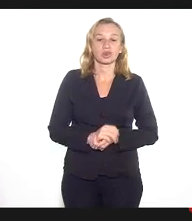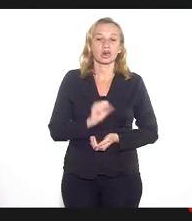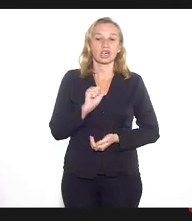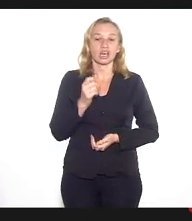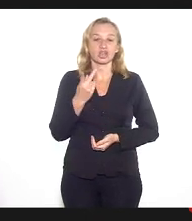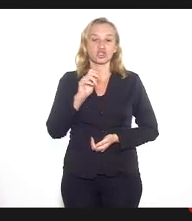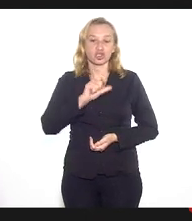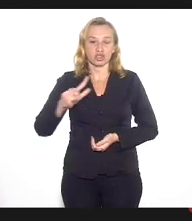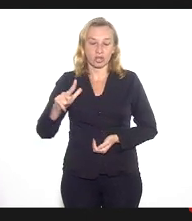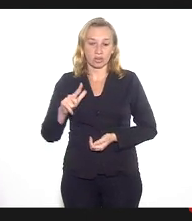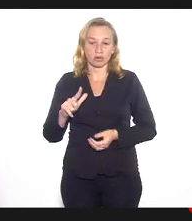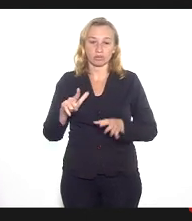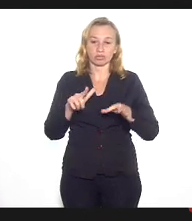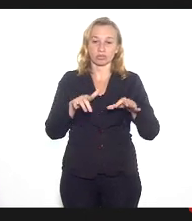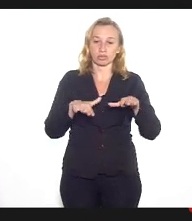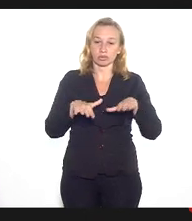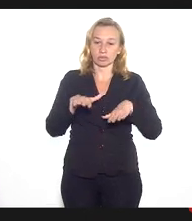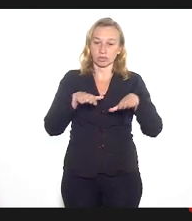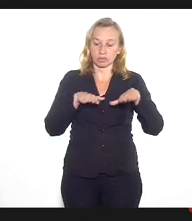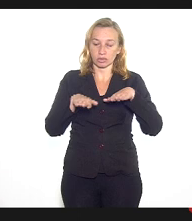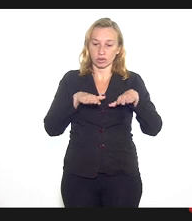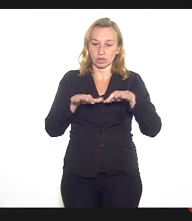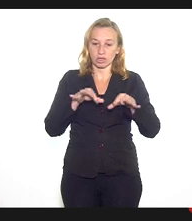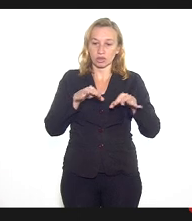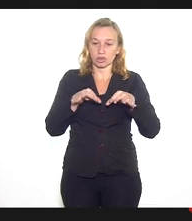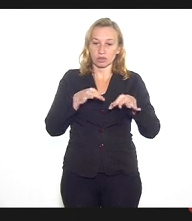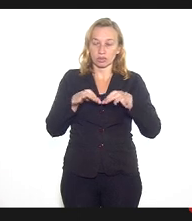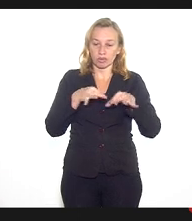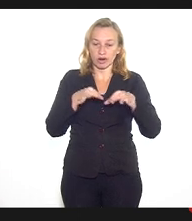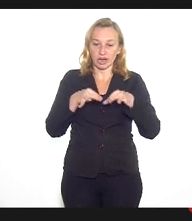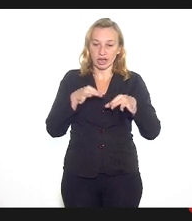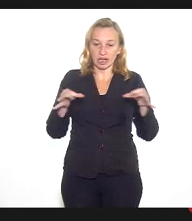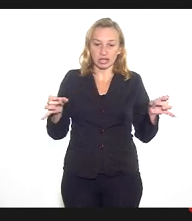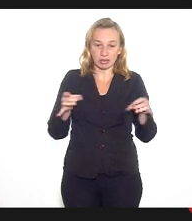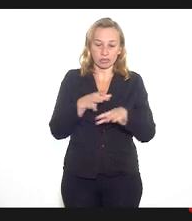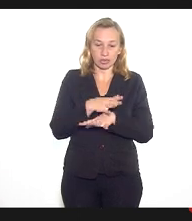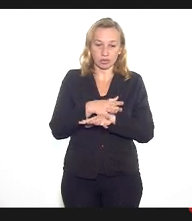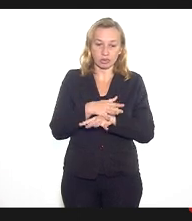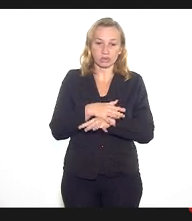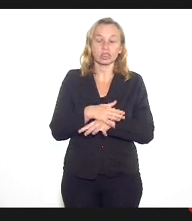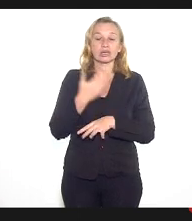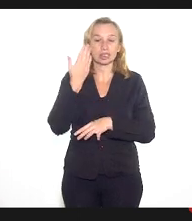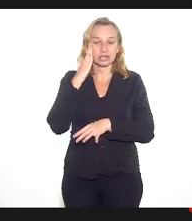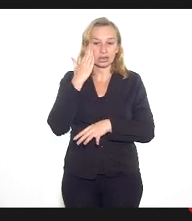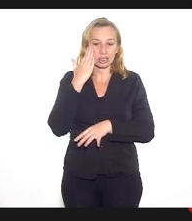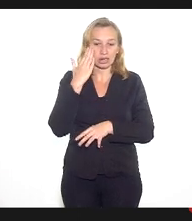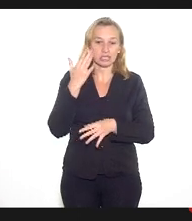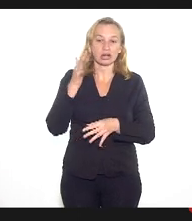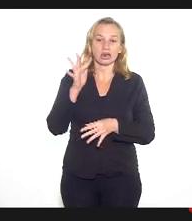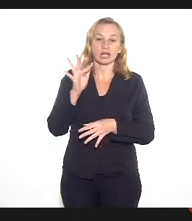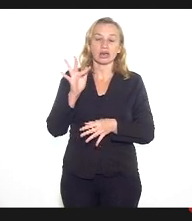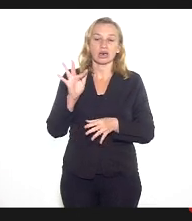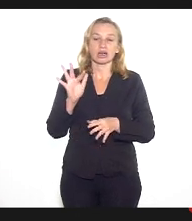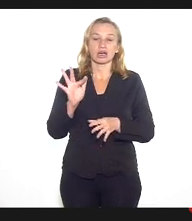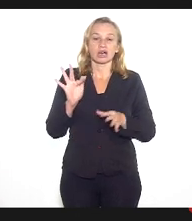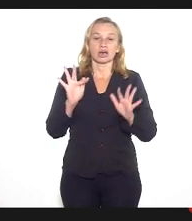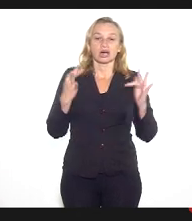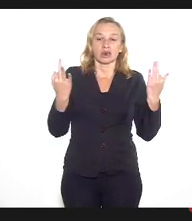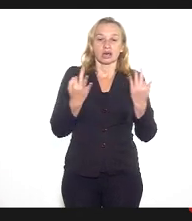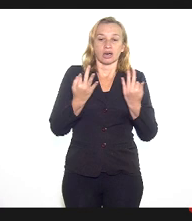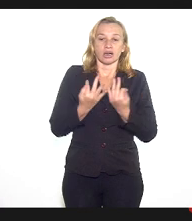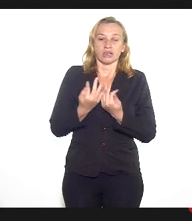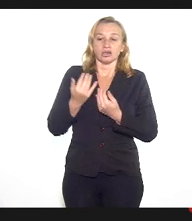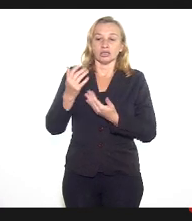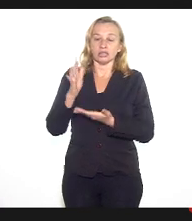está completamente alinhada com a posição técnica da Petrobras, que entende que a reinjeção de água e gás é um mecanismo de maximização de